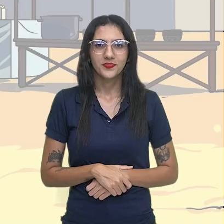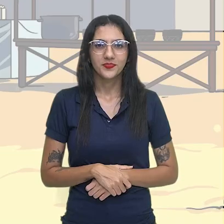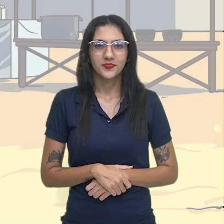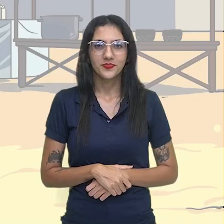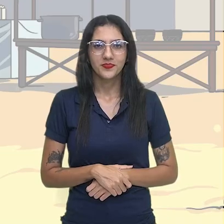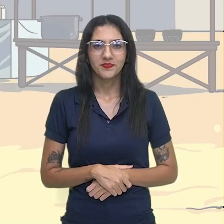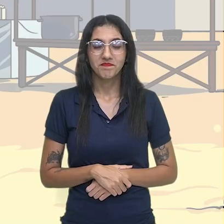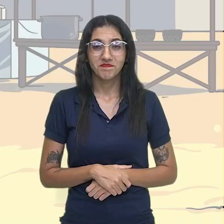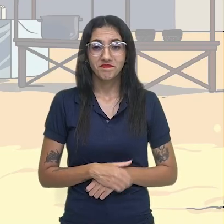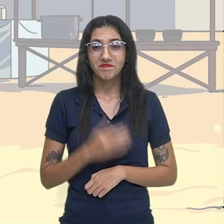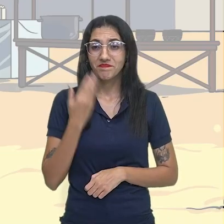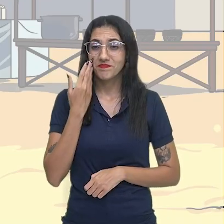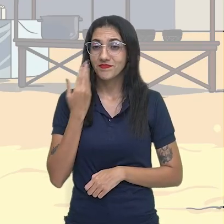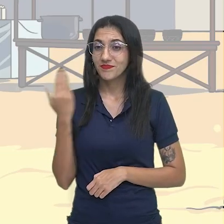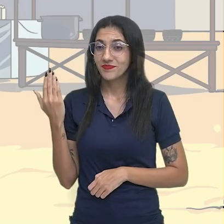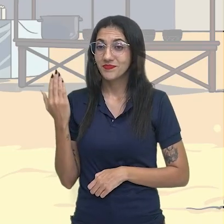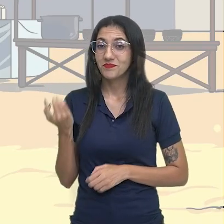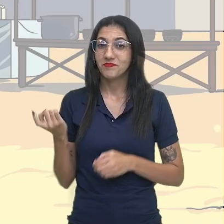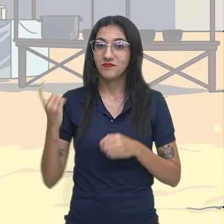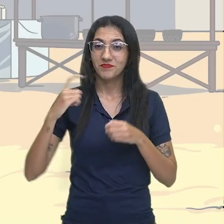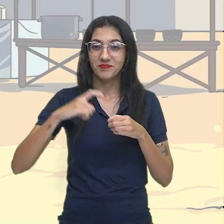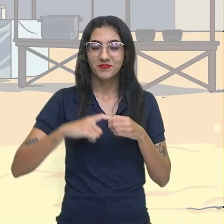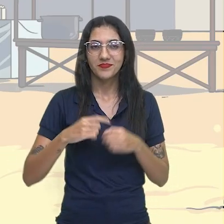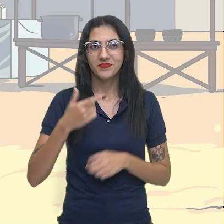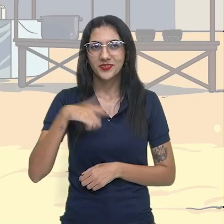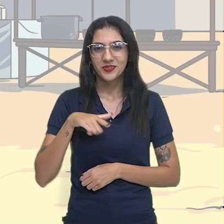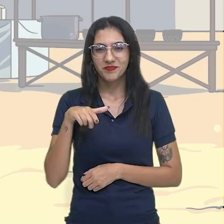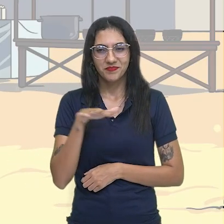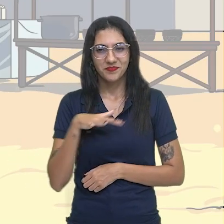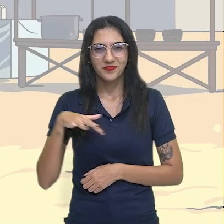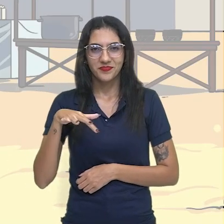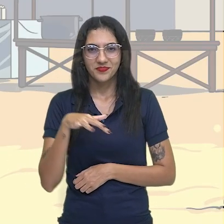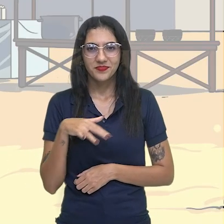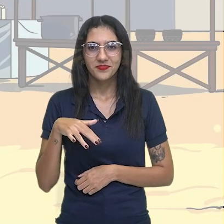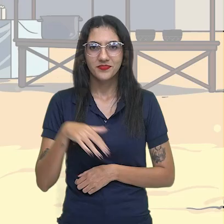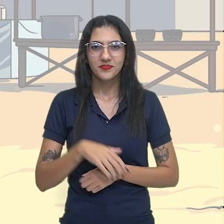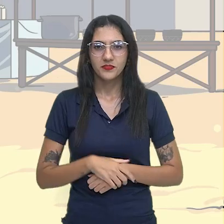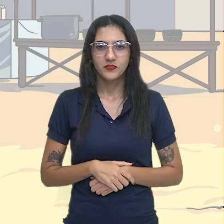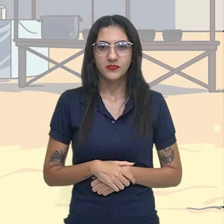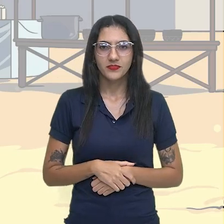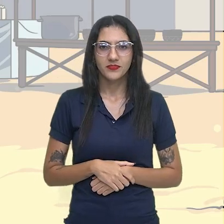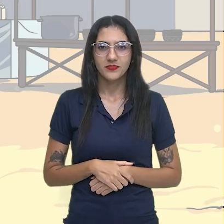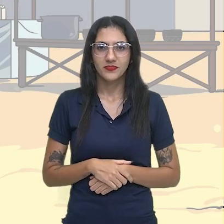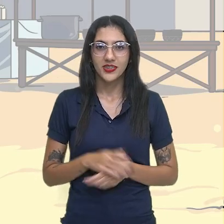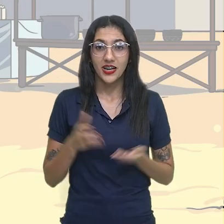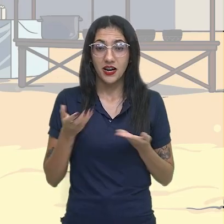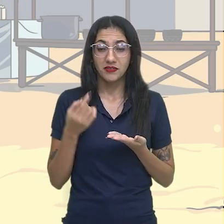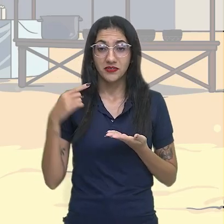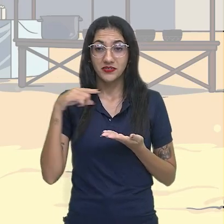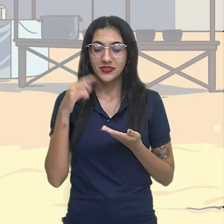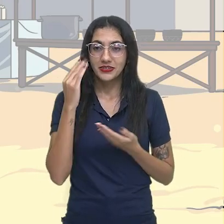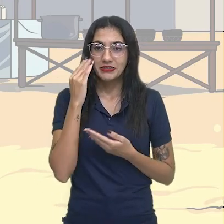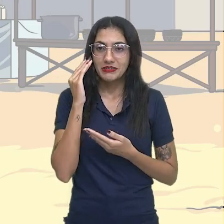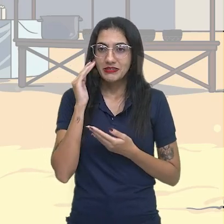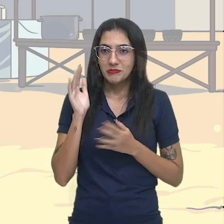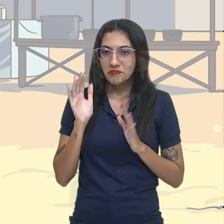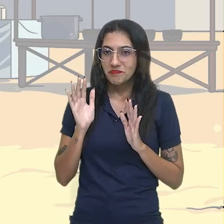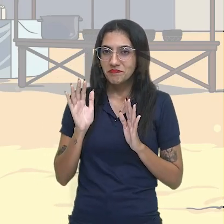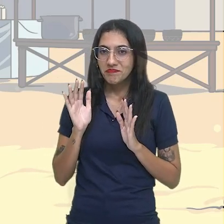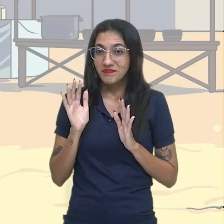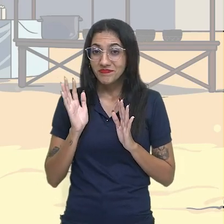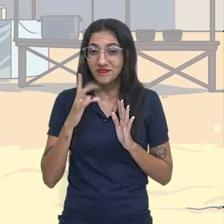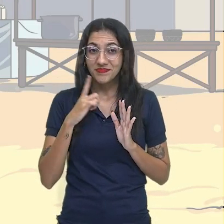Voltamos aqui para o nosso arraial, já que vocês agora já compreendem, um pouco